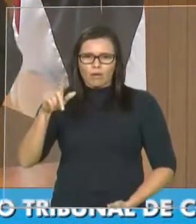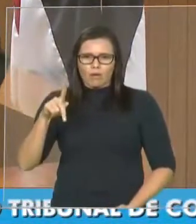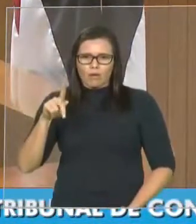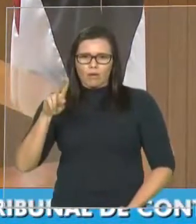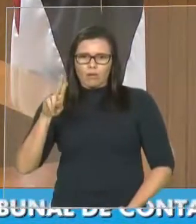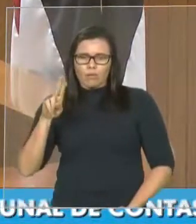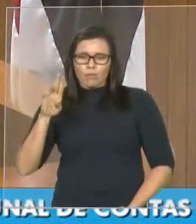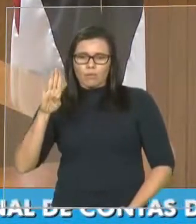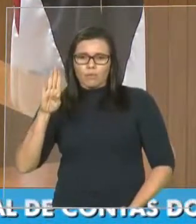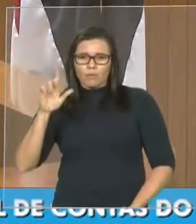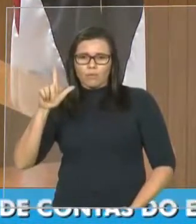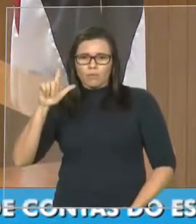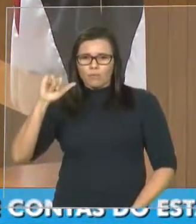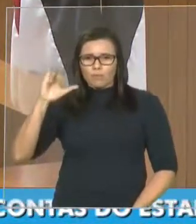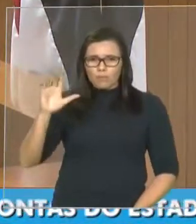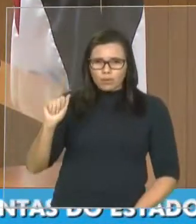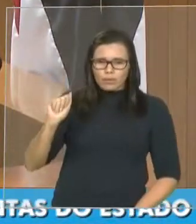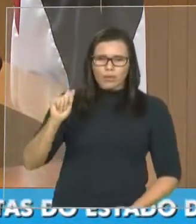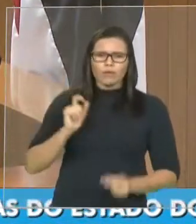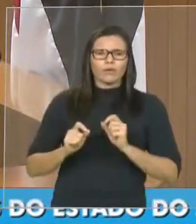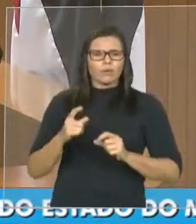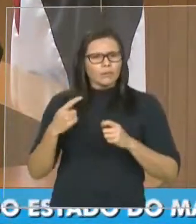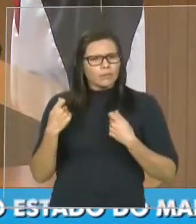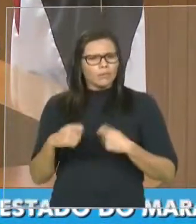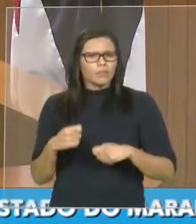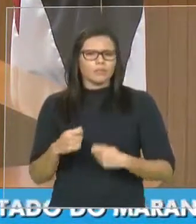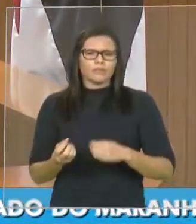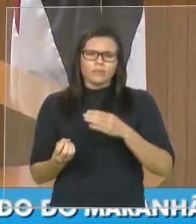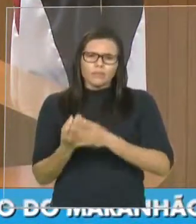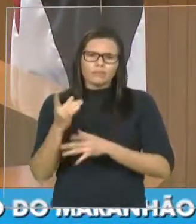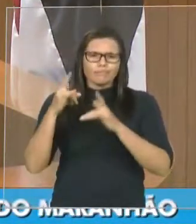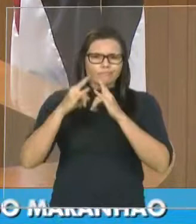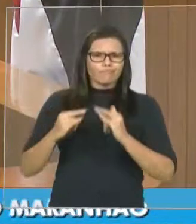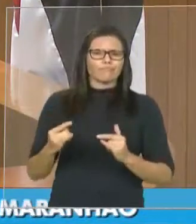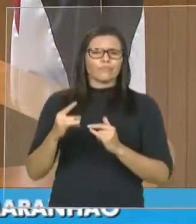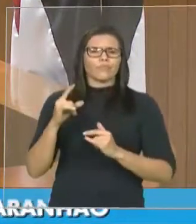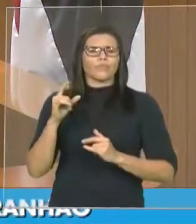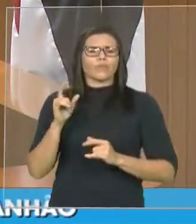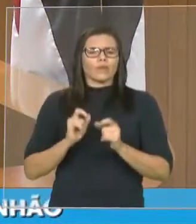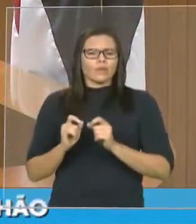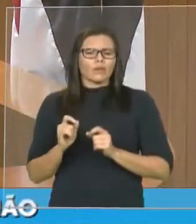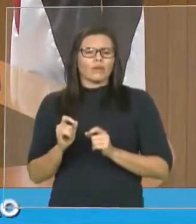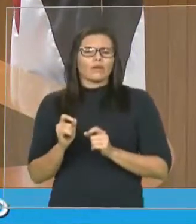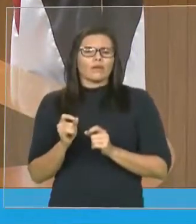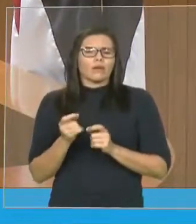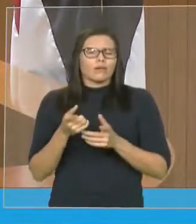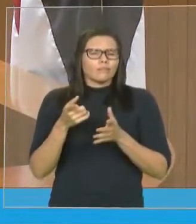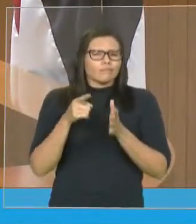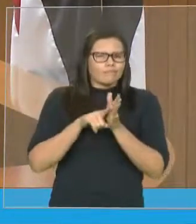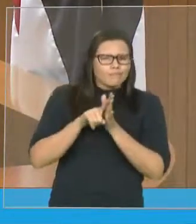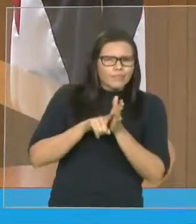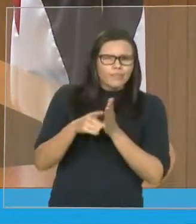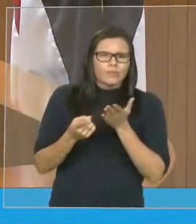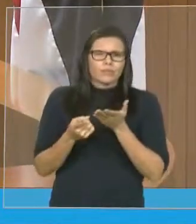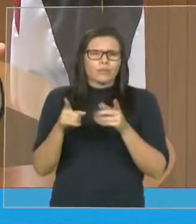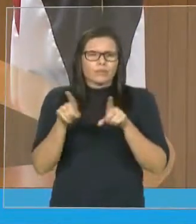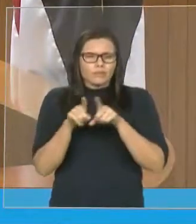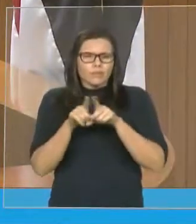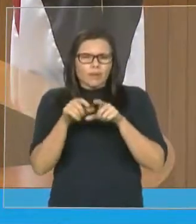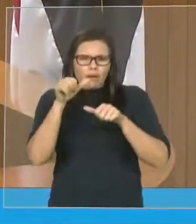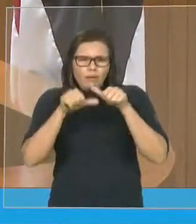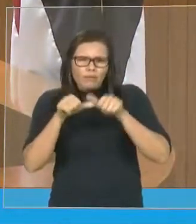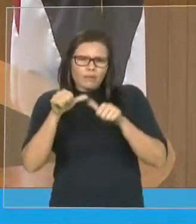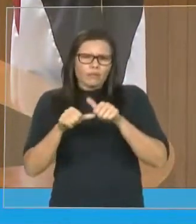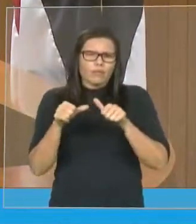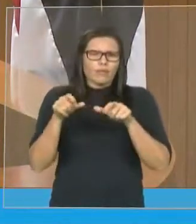a sua independência, lógico, conhecendo as dificuldades da administração pública, analisar cada gasto, cada centavo que é